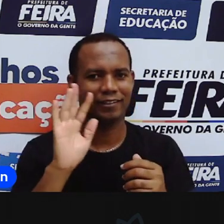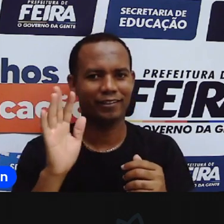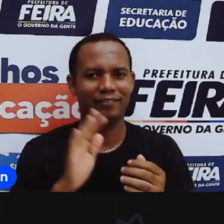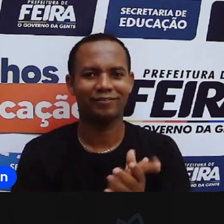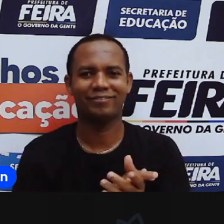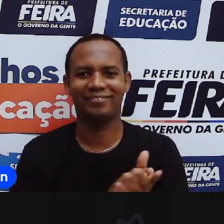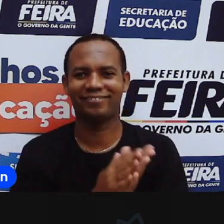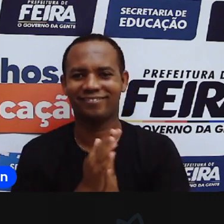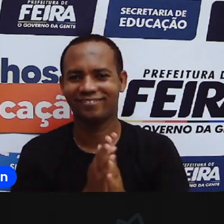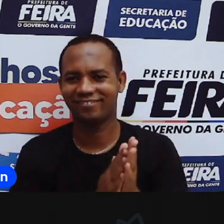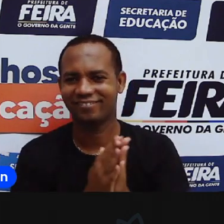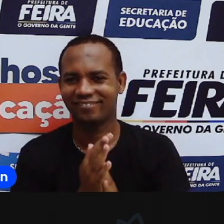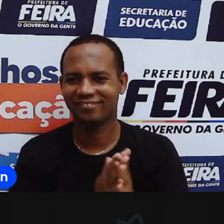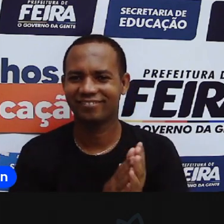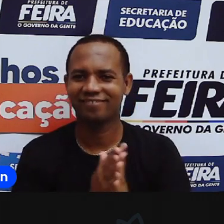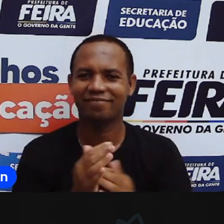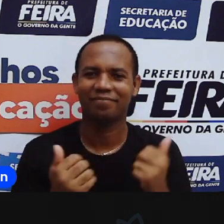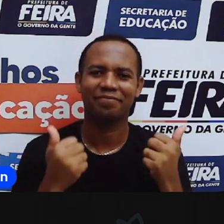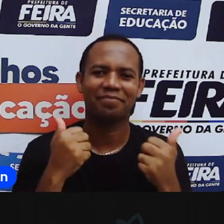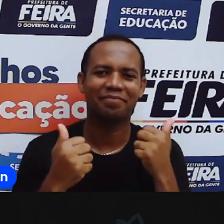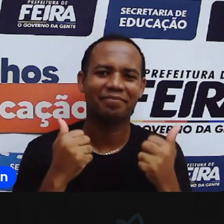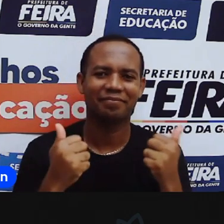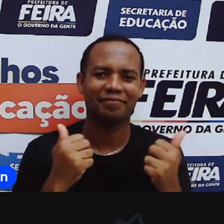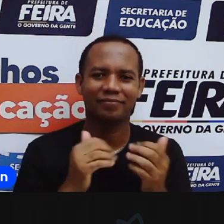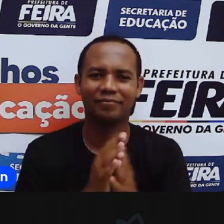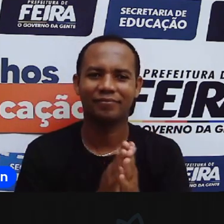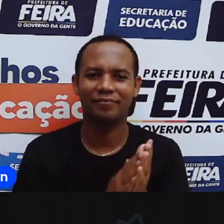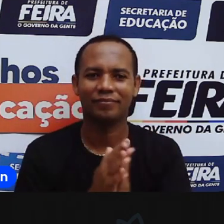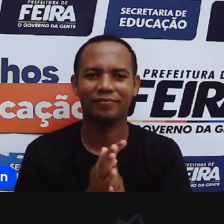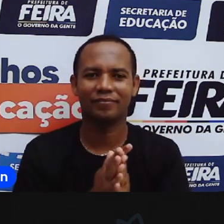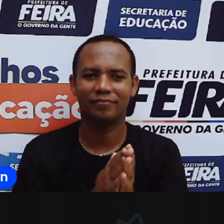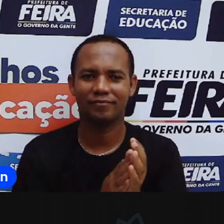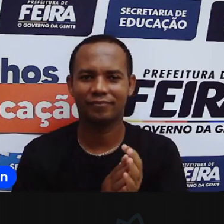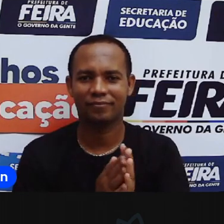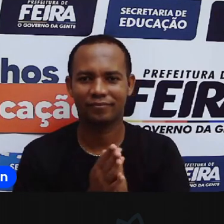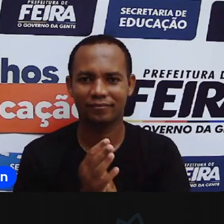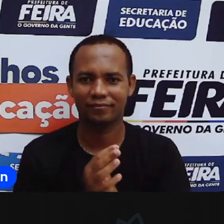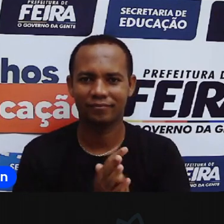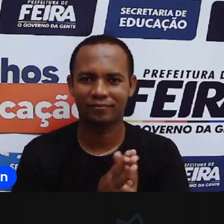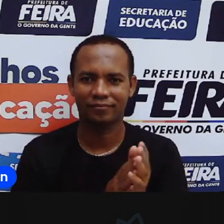nossa, uma aula aqui do professor Anderson. Todo mundo junto, reunido. Beijo,